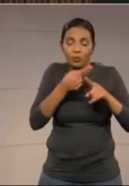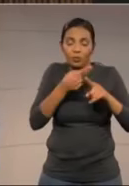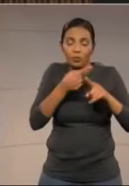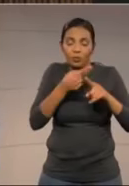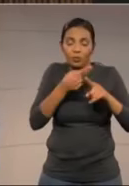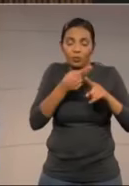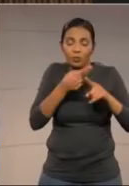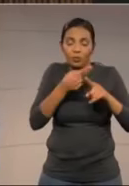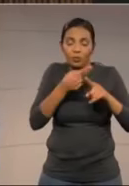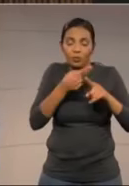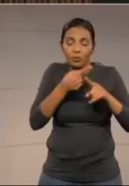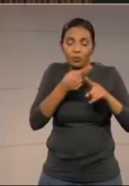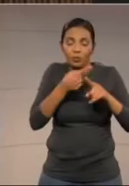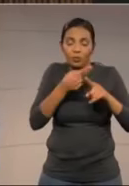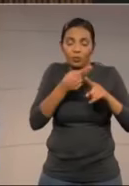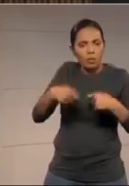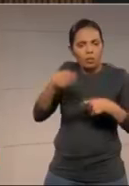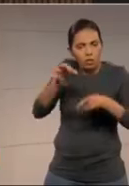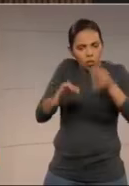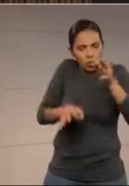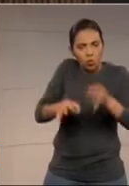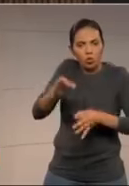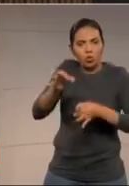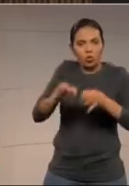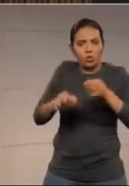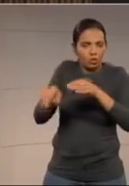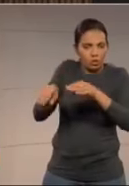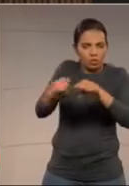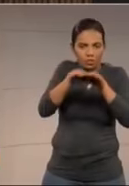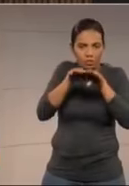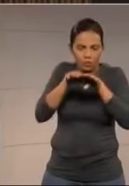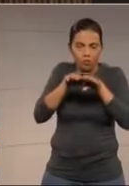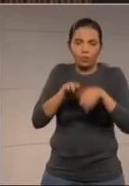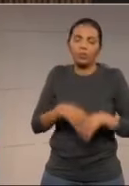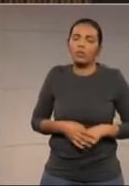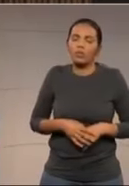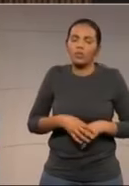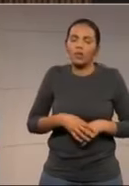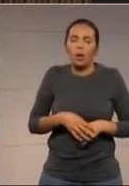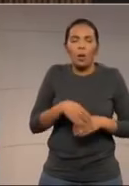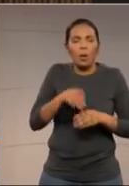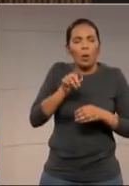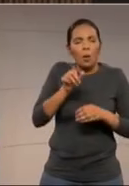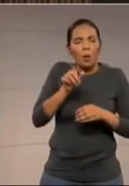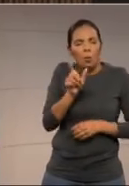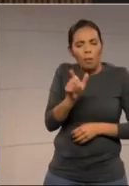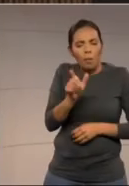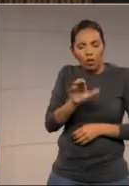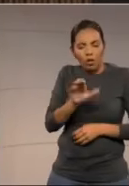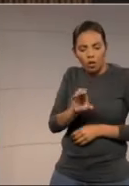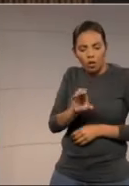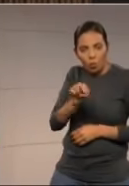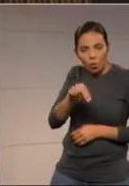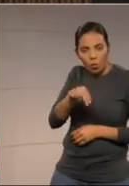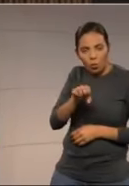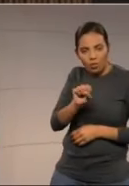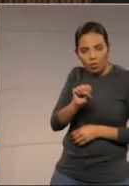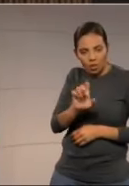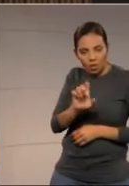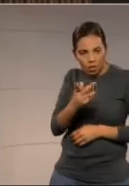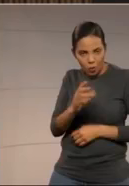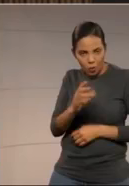solidário. A palavra conselho tem origem grega, em concilium, que significa lugar